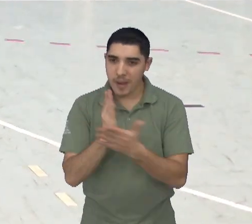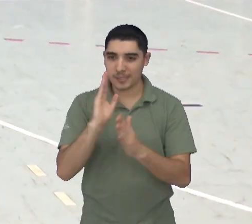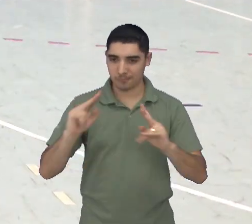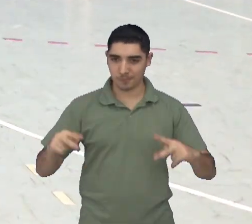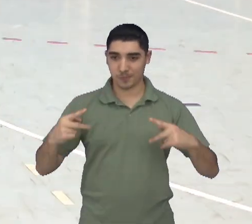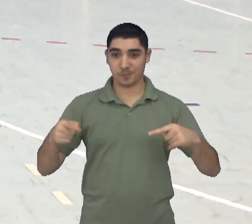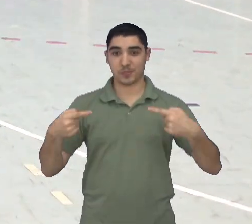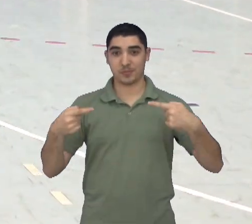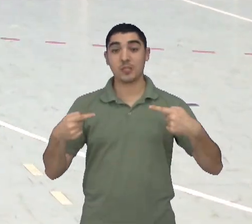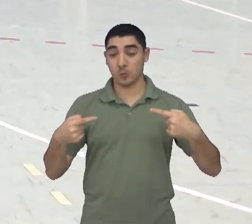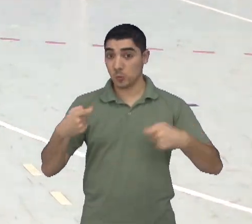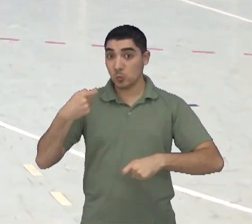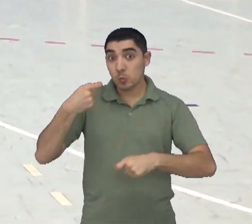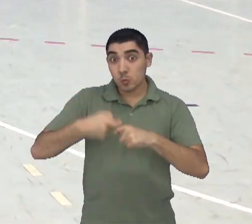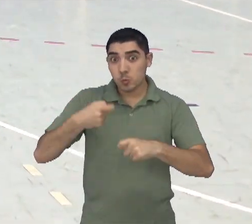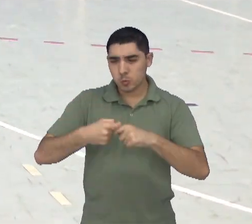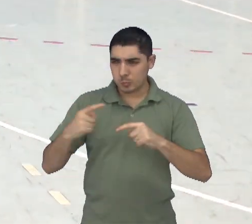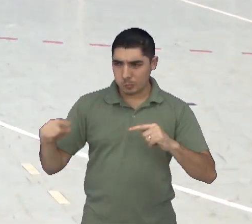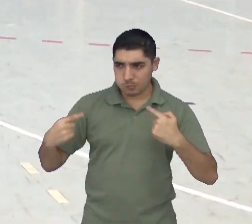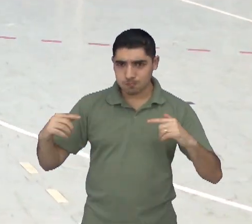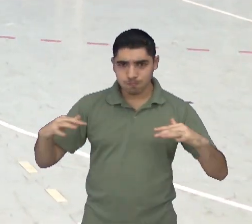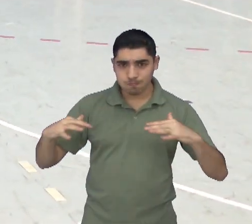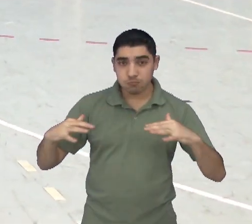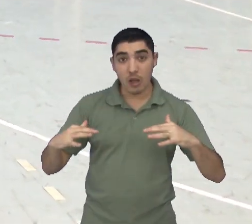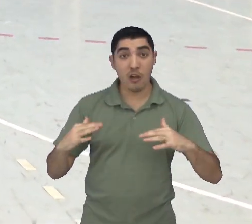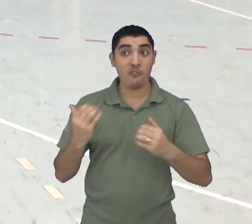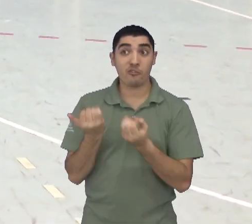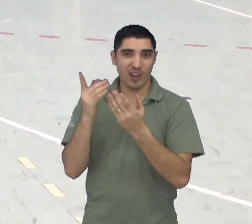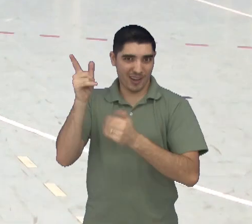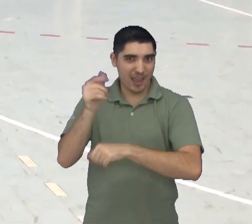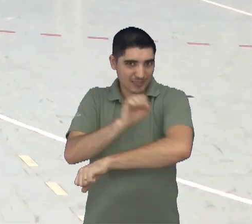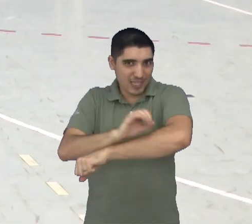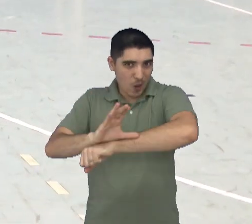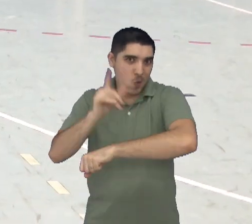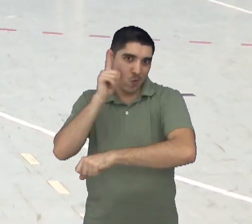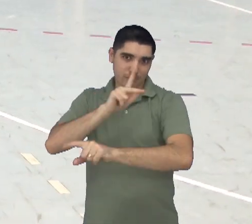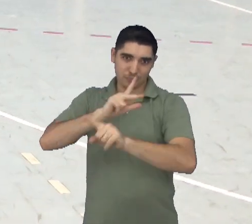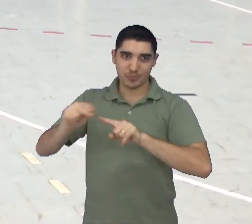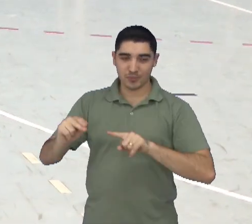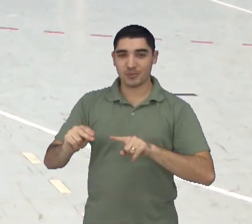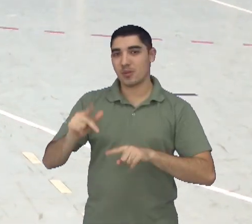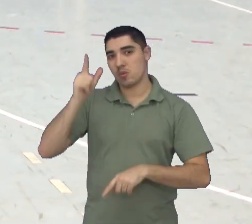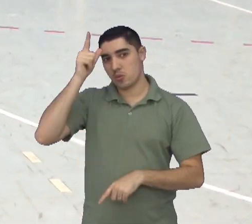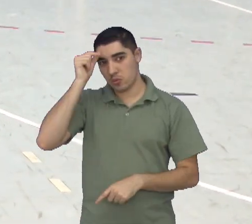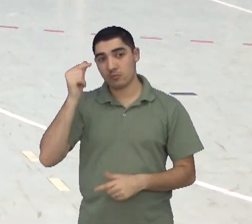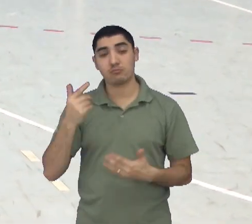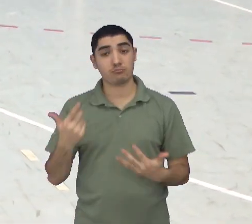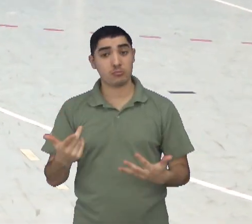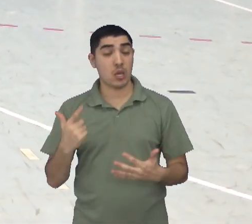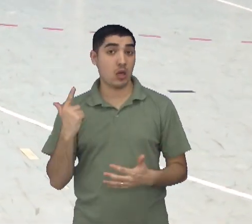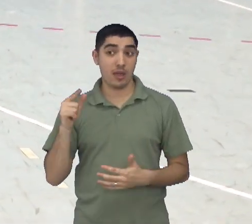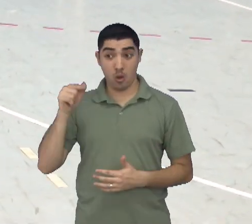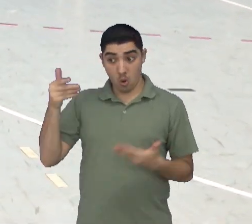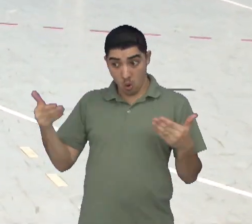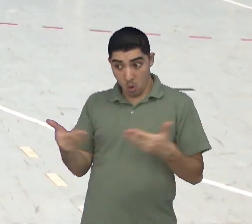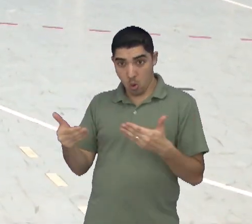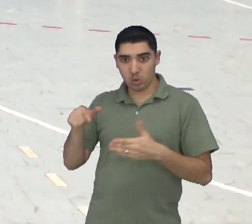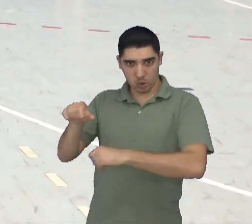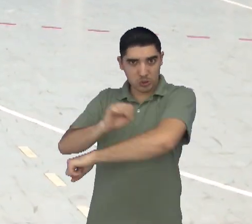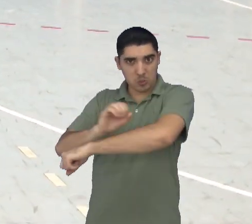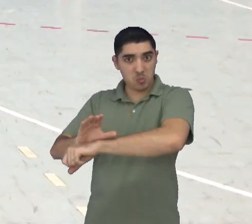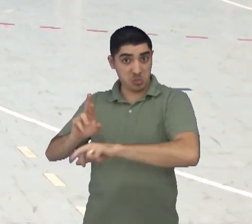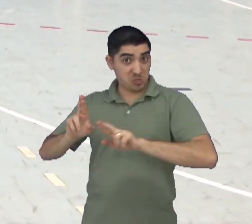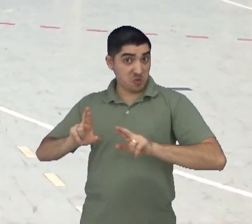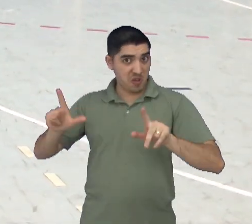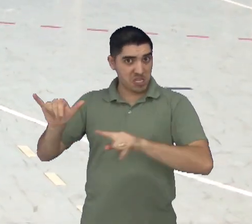2 jogos duríssimos. Primeiro jogo a gente saiu vitorioso lá em São Carlos. Hoje a equipe de São Carlos veio com uma estratégia diferente no goleiro